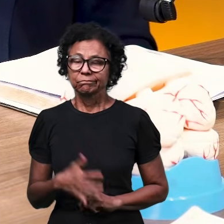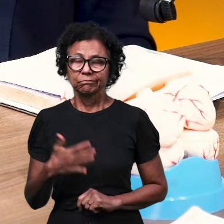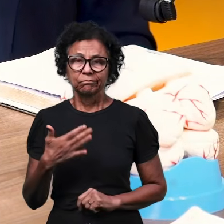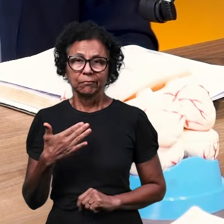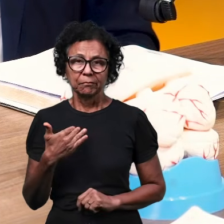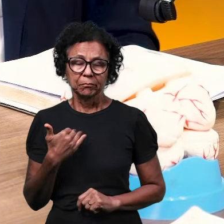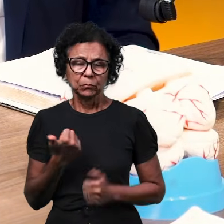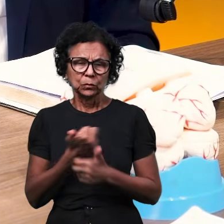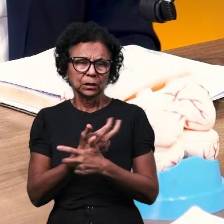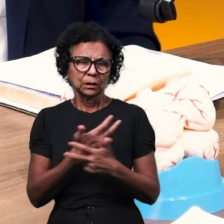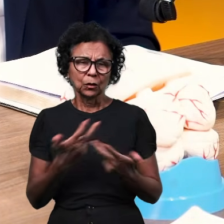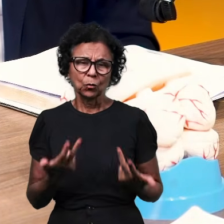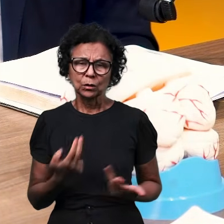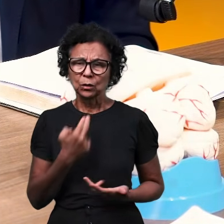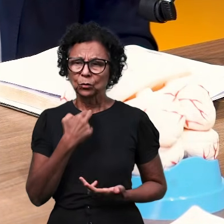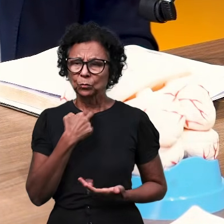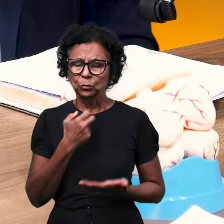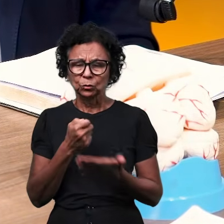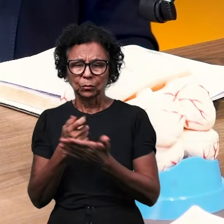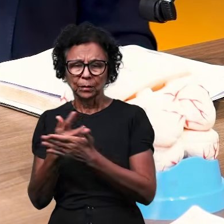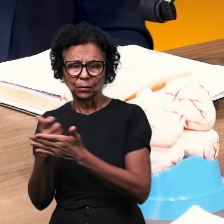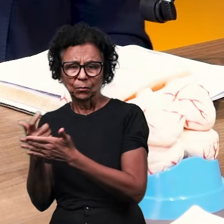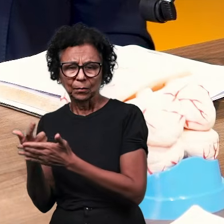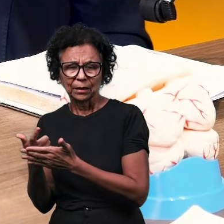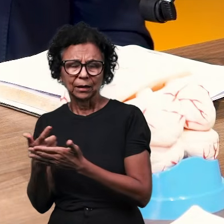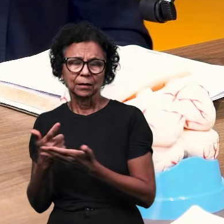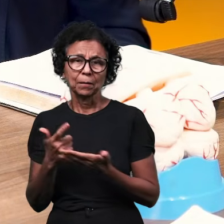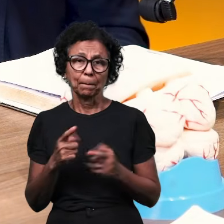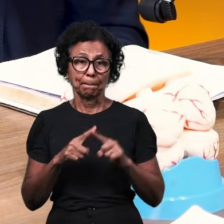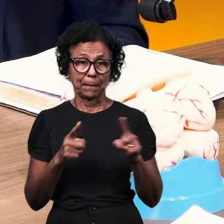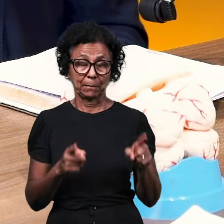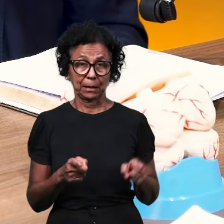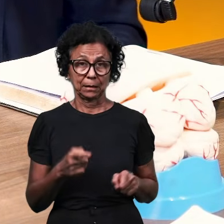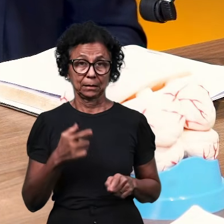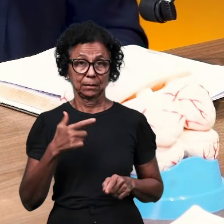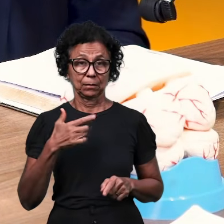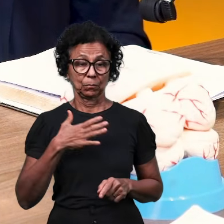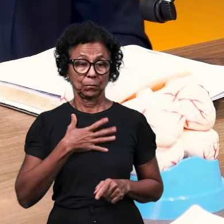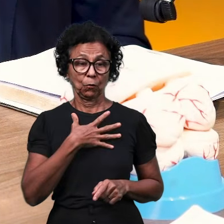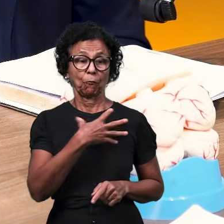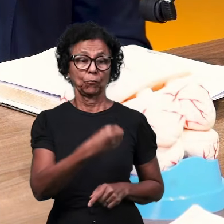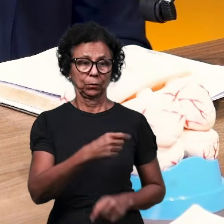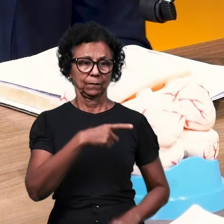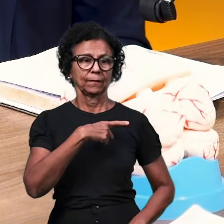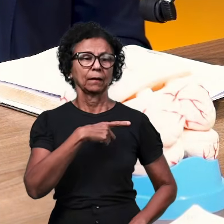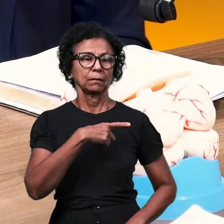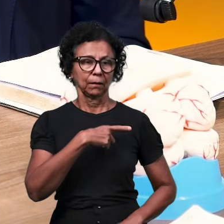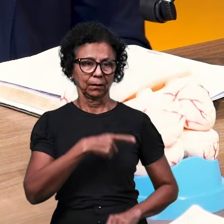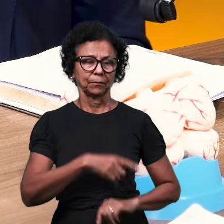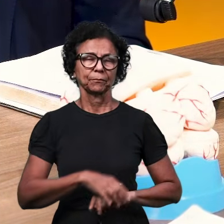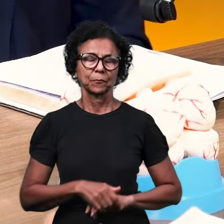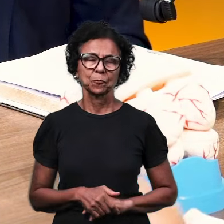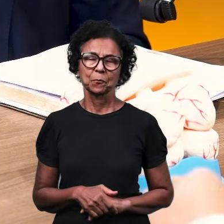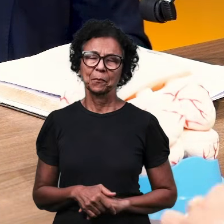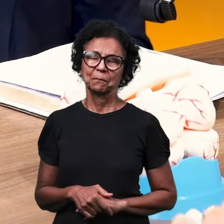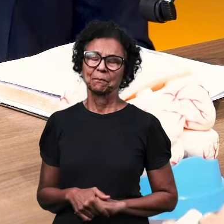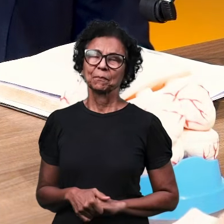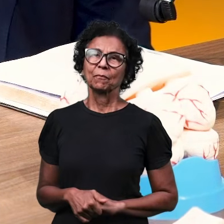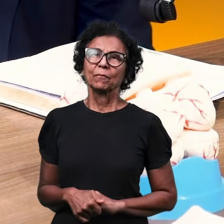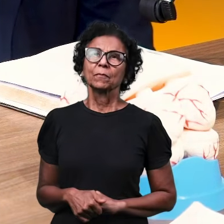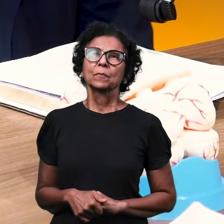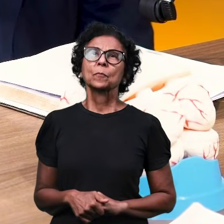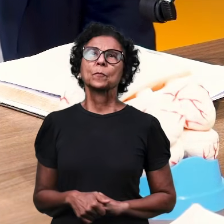E aí começa a criar uma geração onde tem uma palavrinha que está muito presente na sociedade,